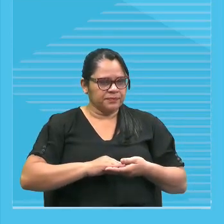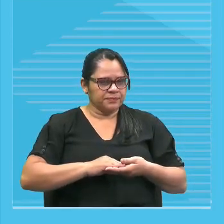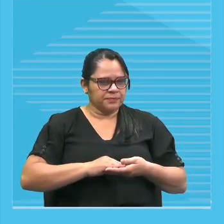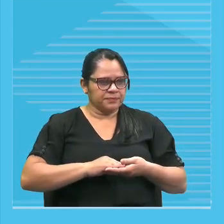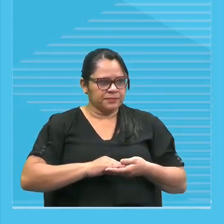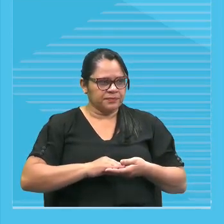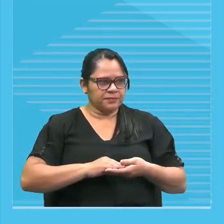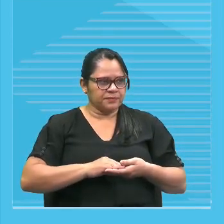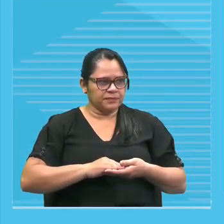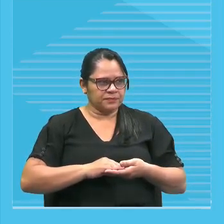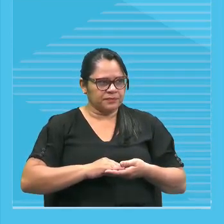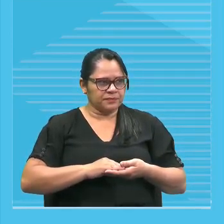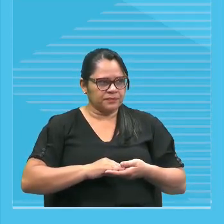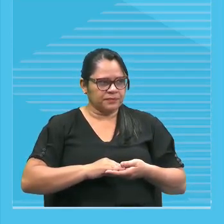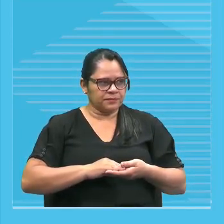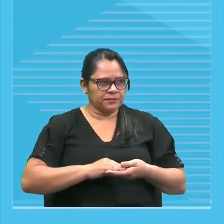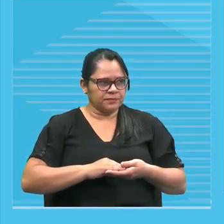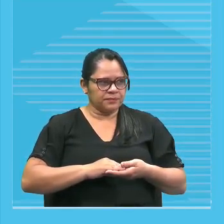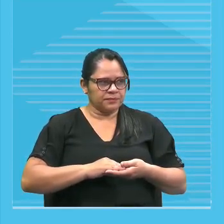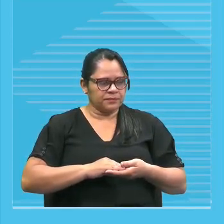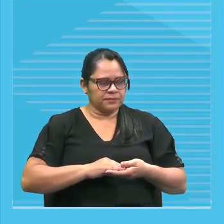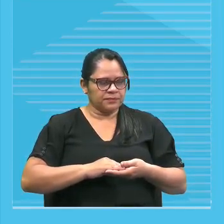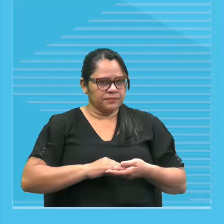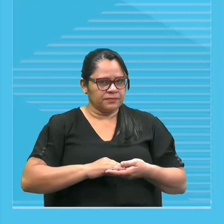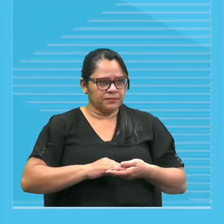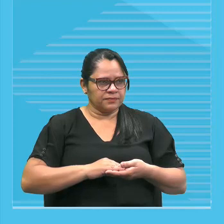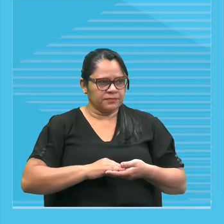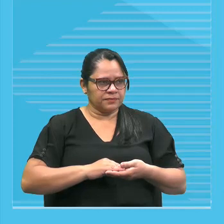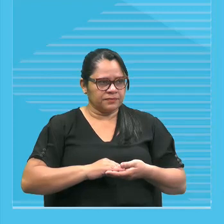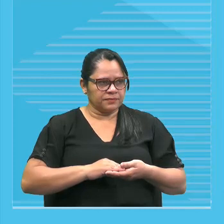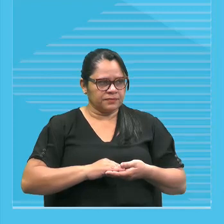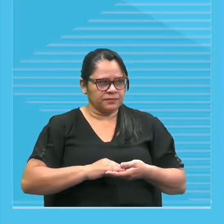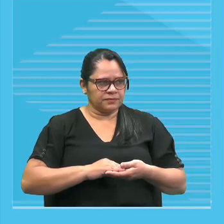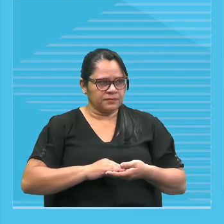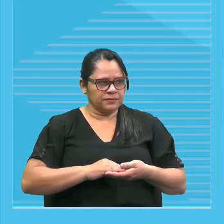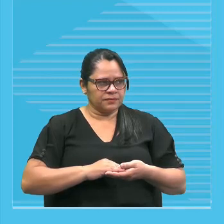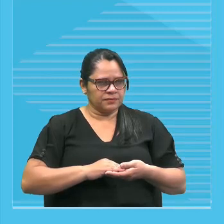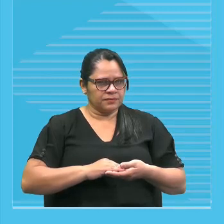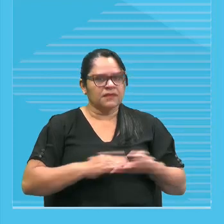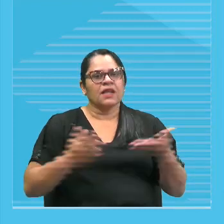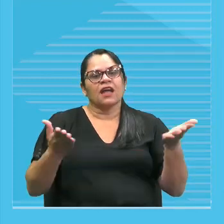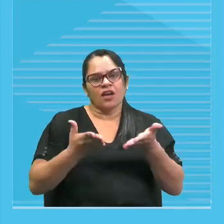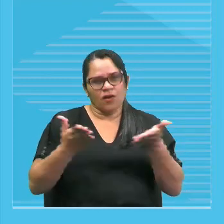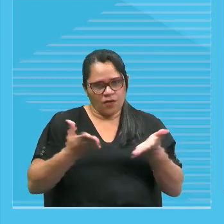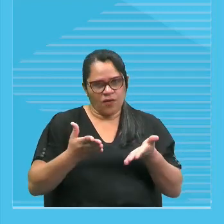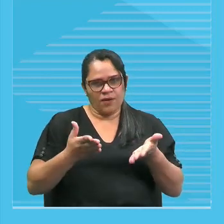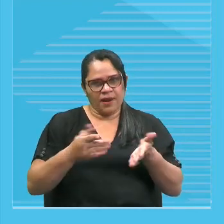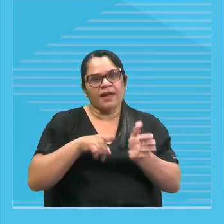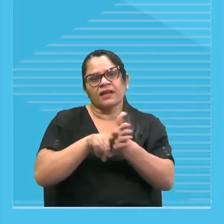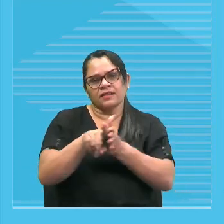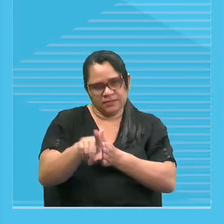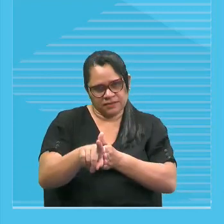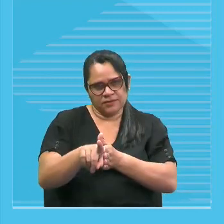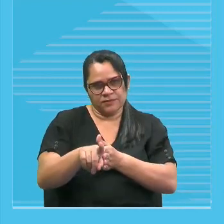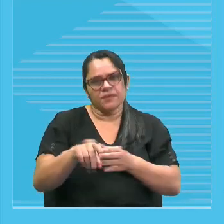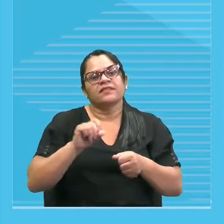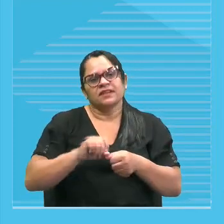ah não tá desculpa eu entendi agora pronto agora é com vocês tá